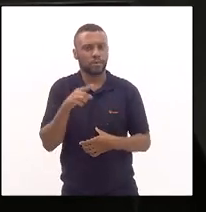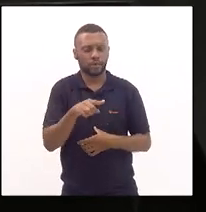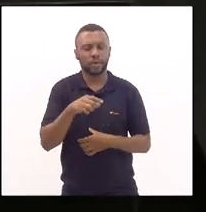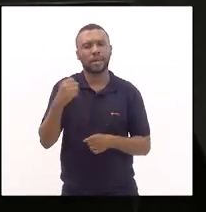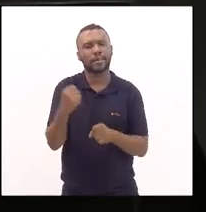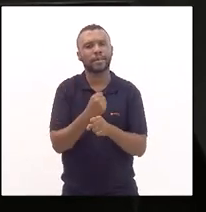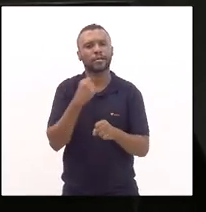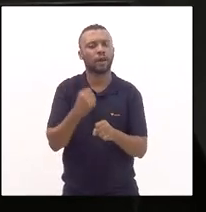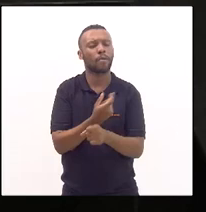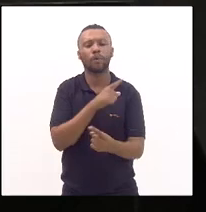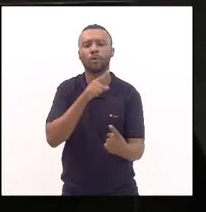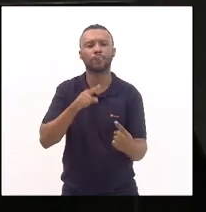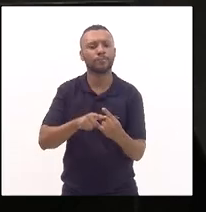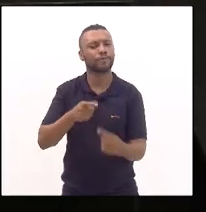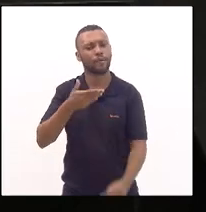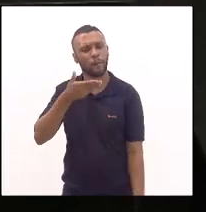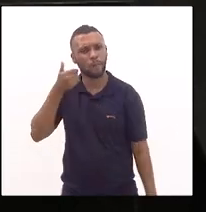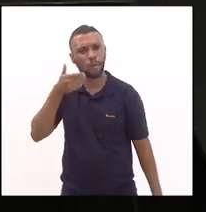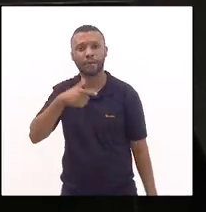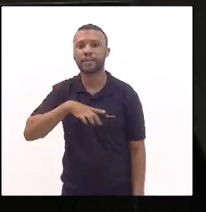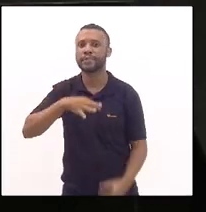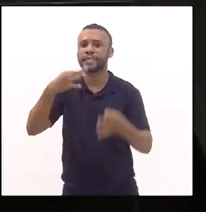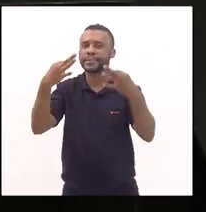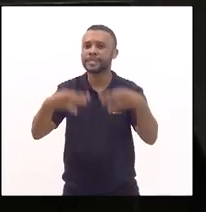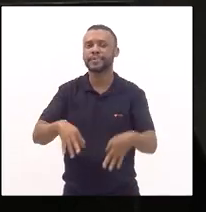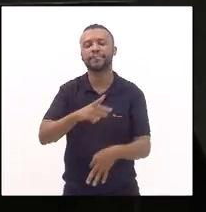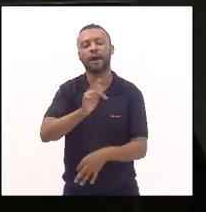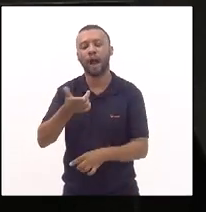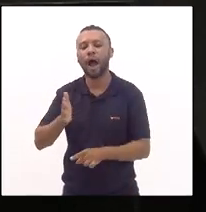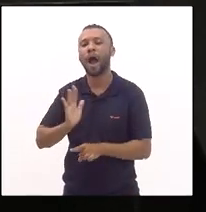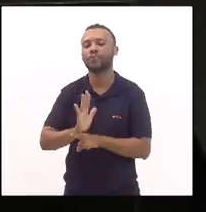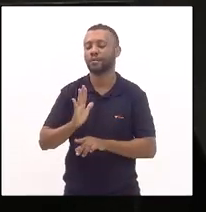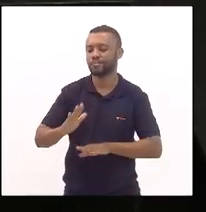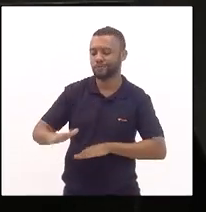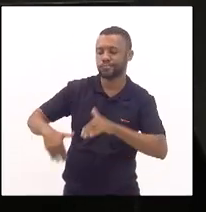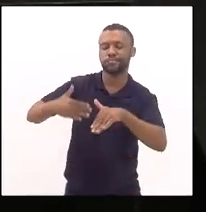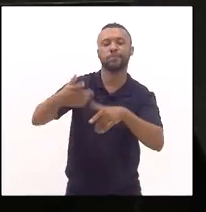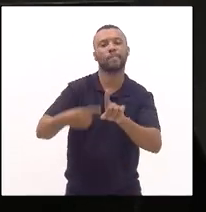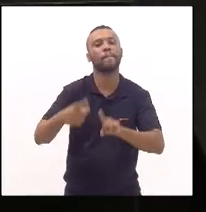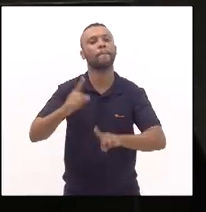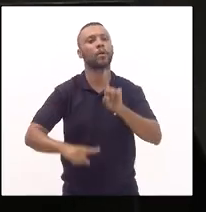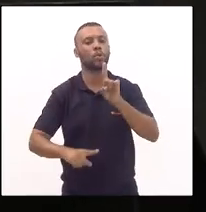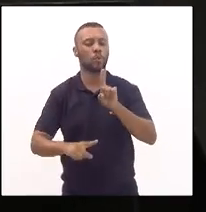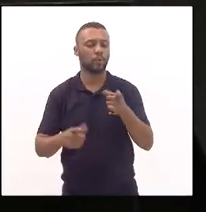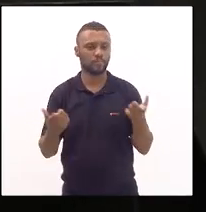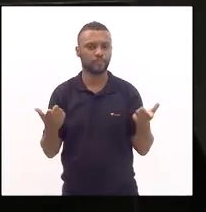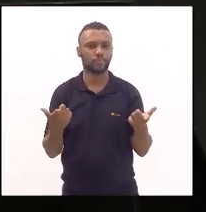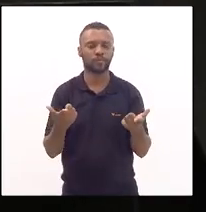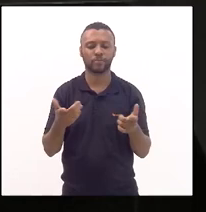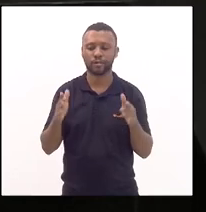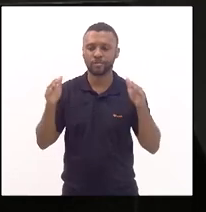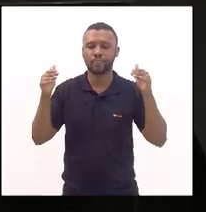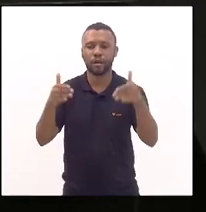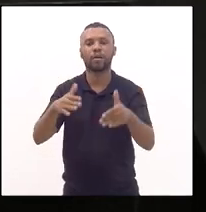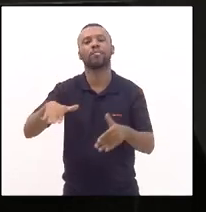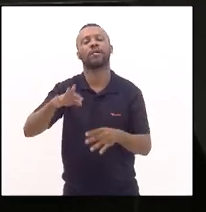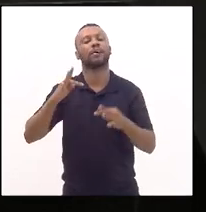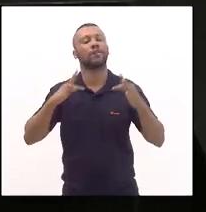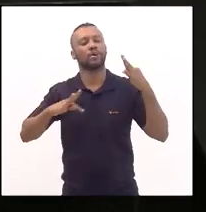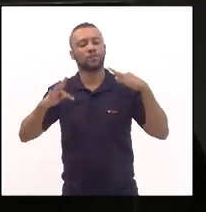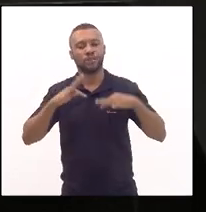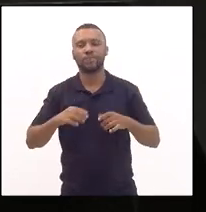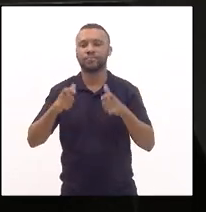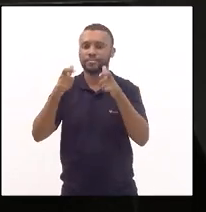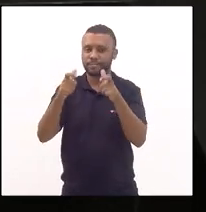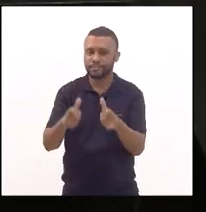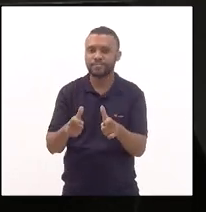toda certeza, vai contribuir e muito, não é, para o turismo da nossa